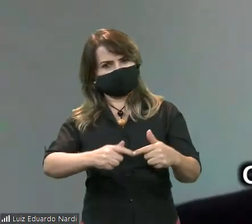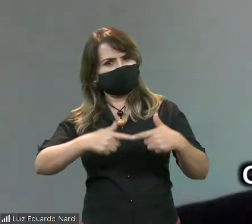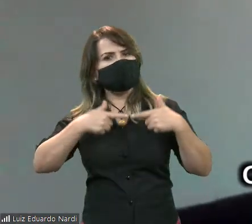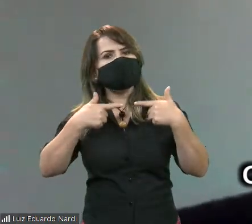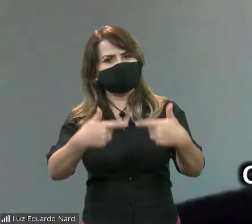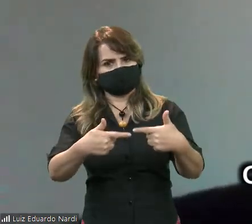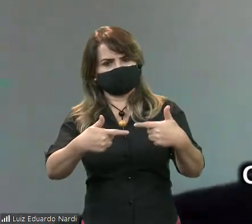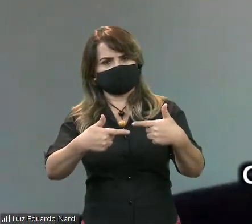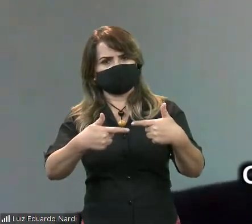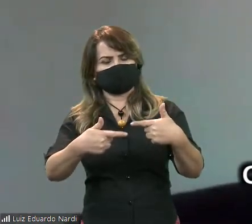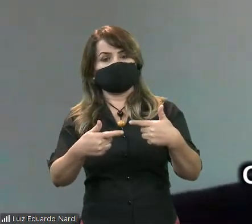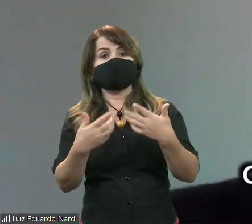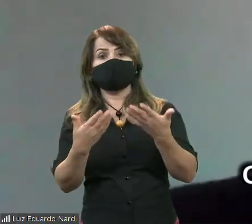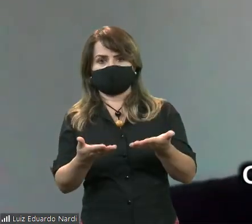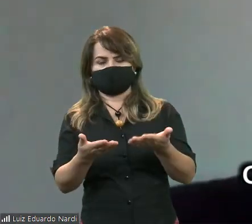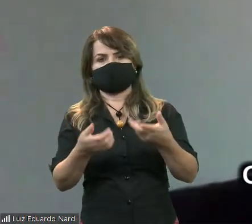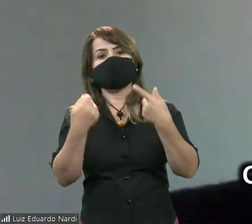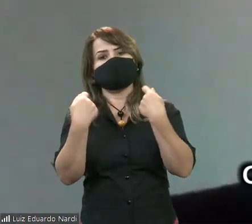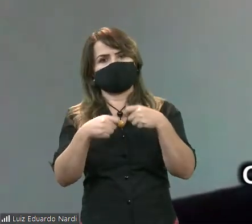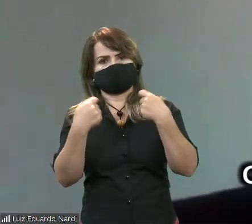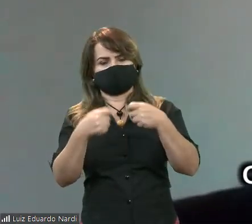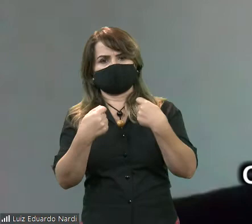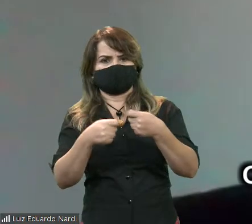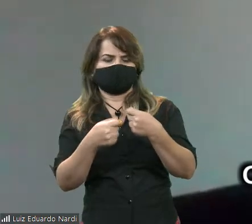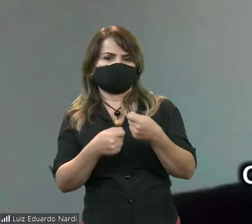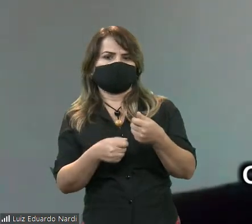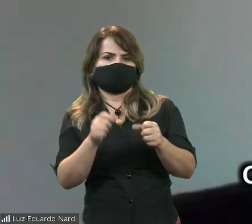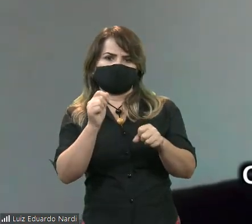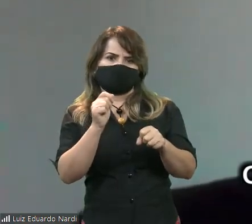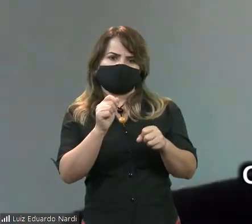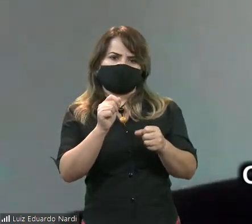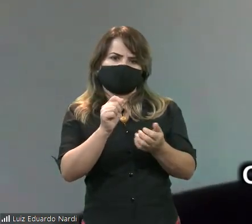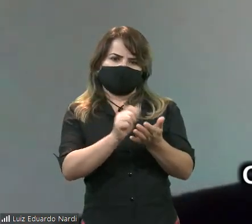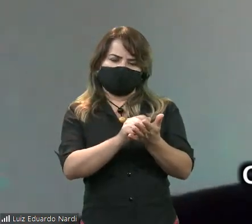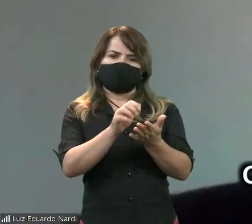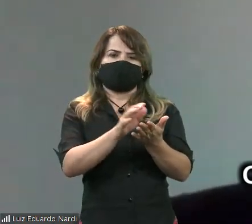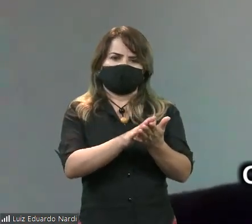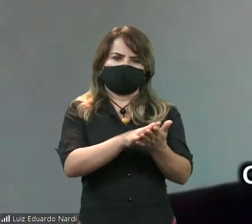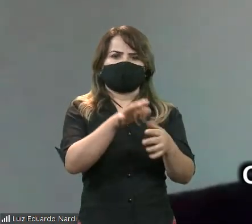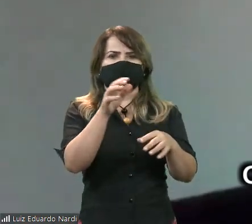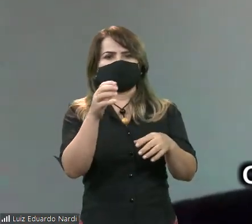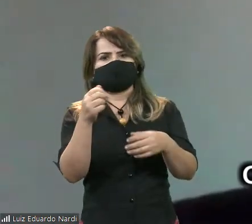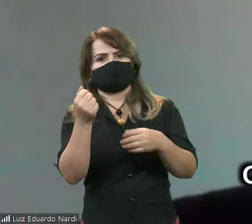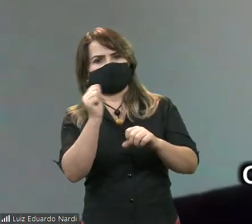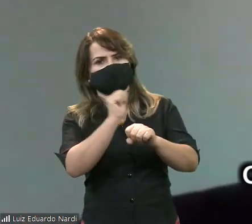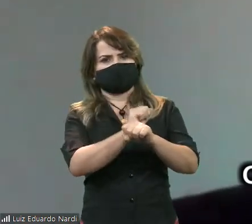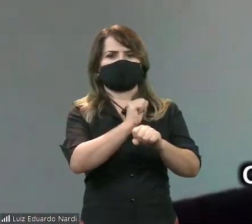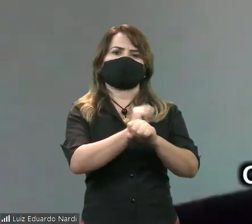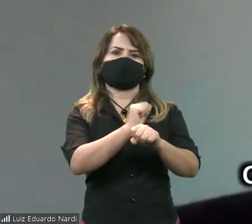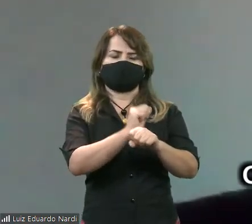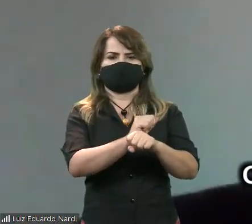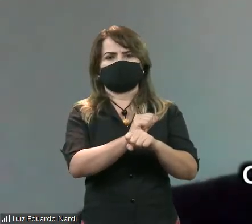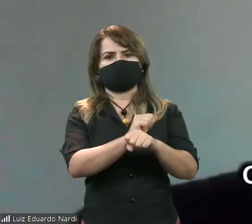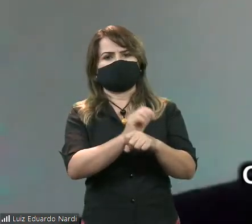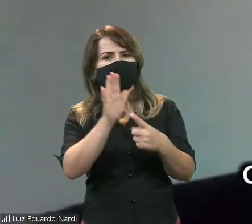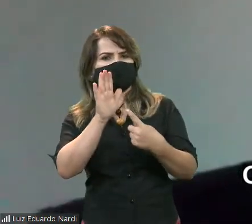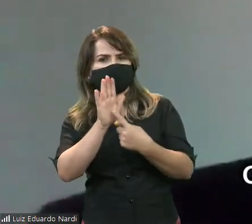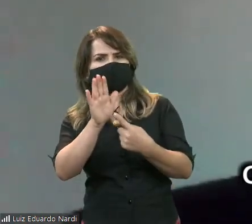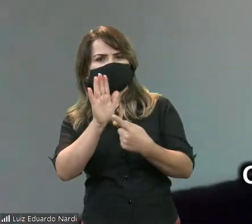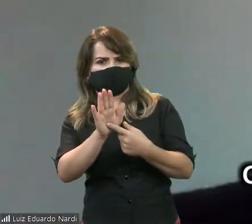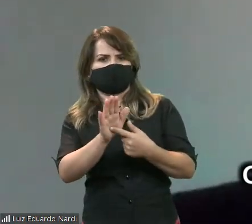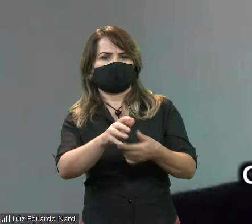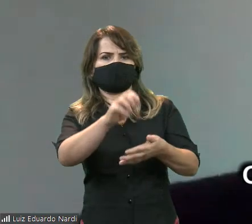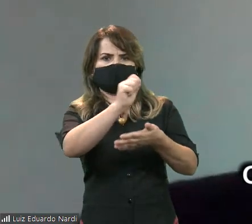O sujeito tem que notificar, tem que aguardar a nota, a volta da notificação, tem que autuar, tem que multar, tem que justificar para